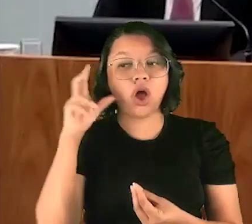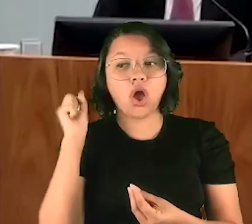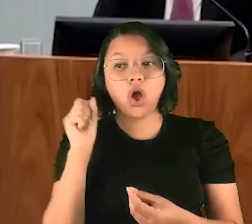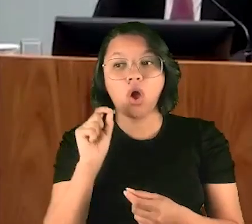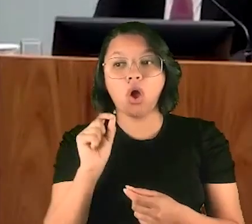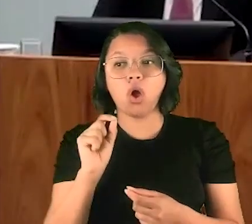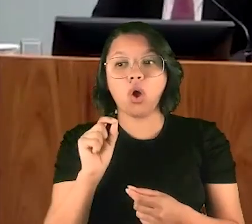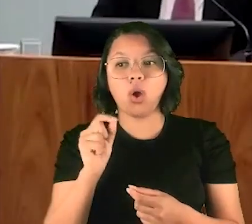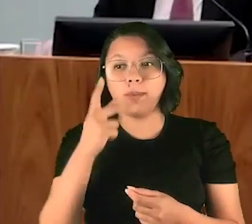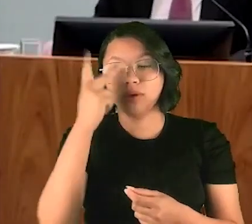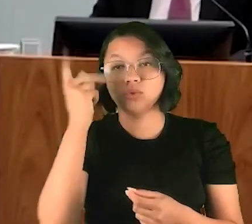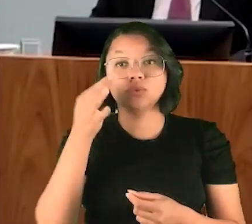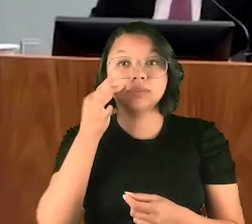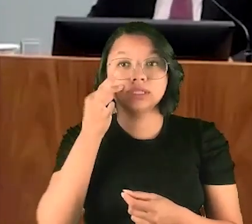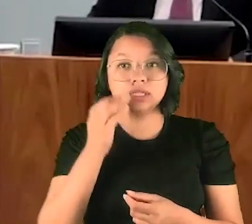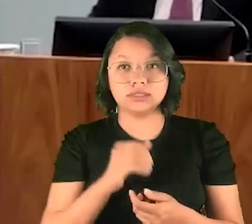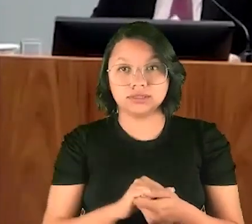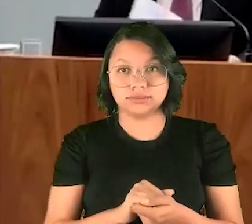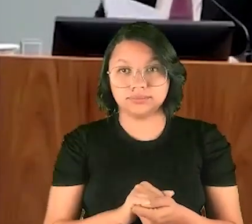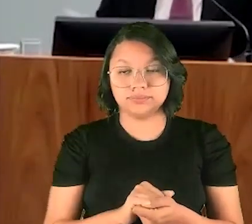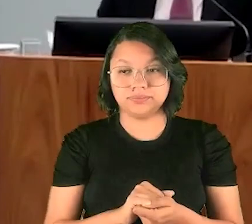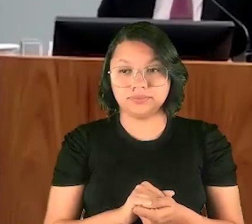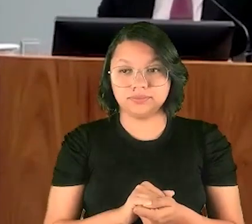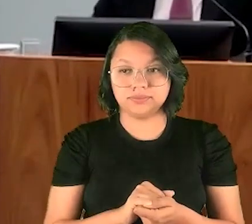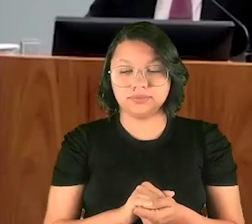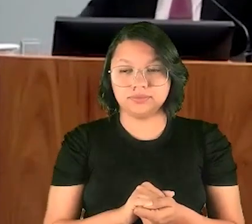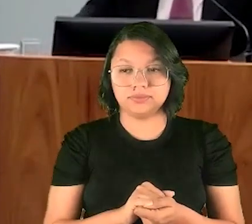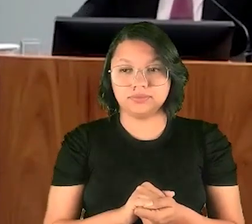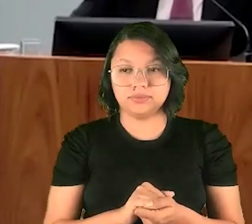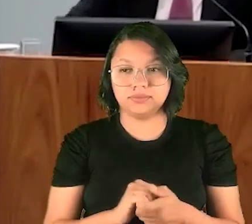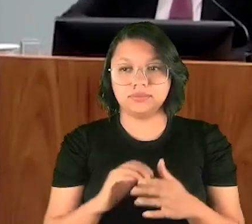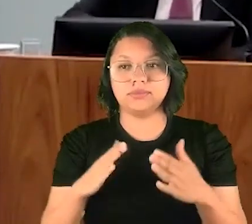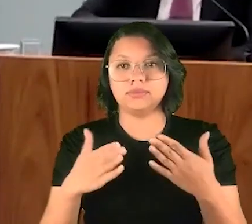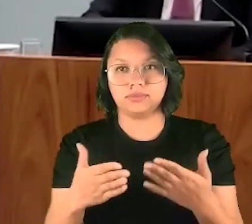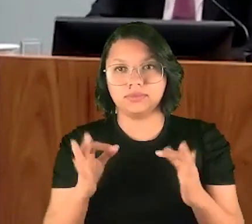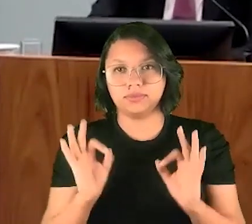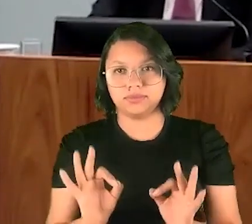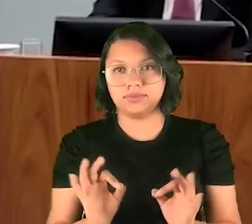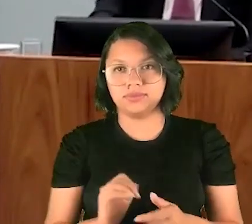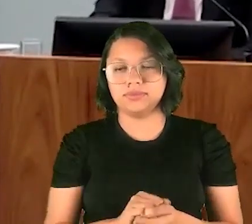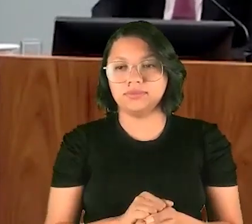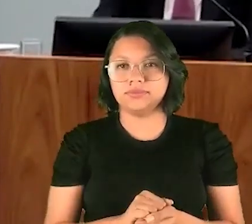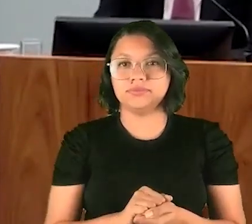mas vamos tentar ouvir aí os que estão presentes.